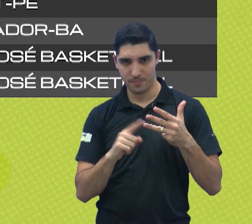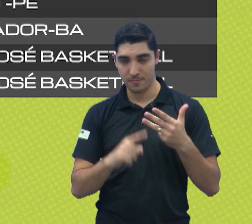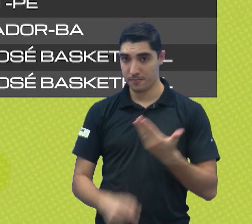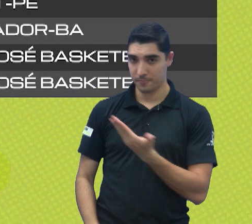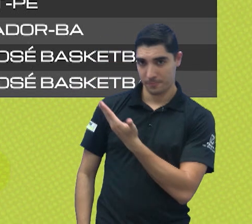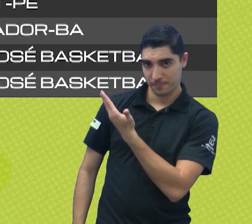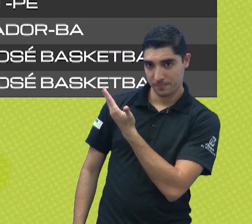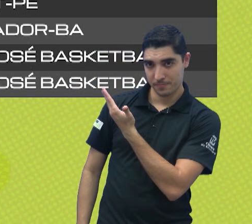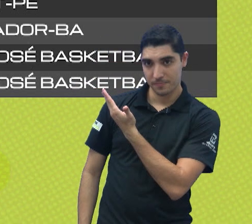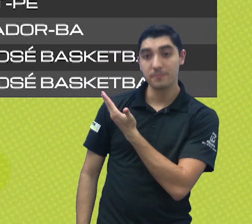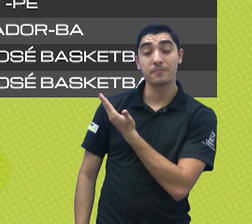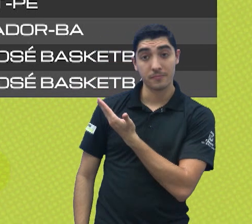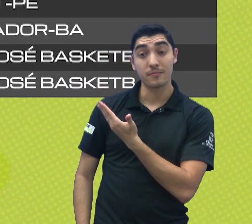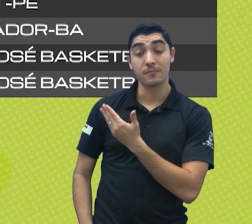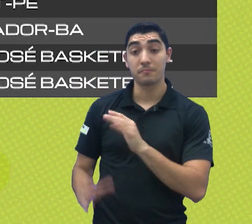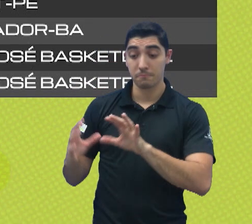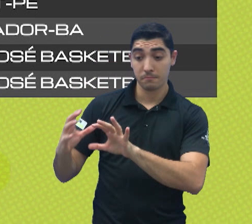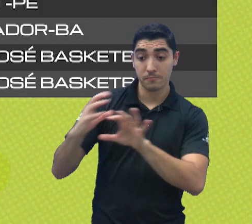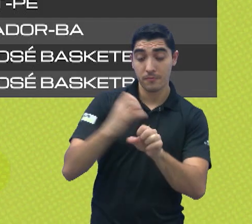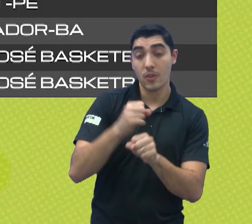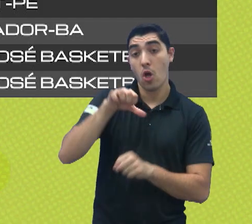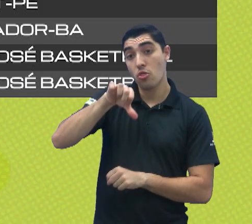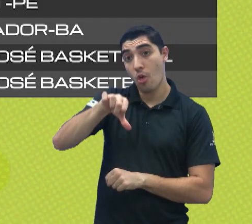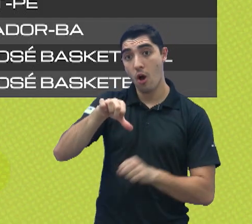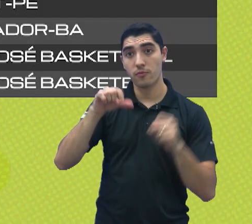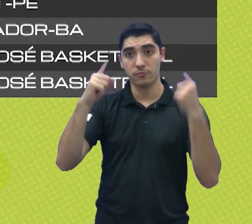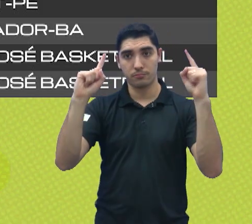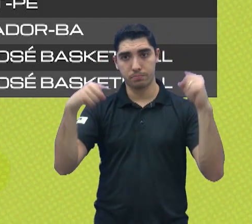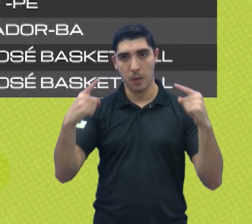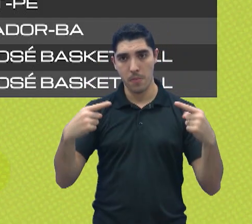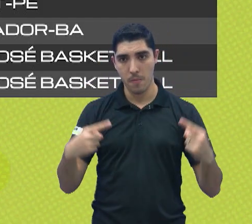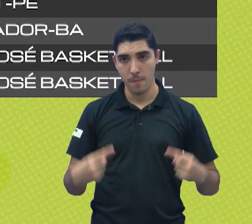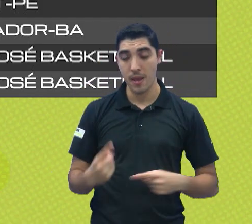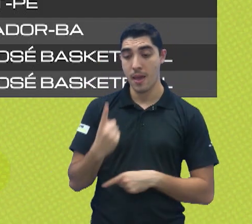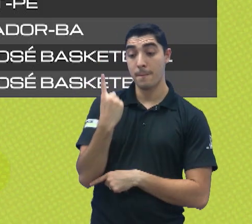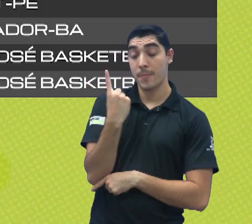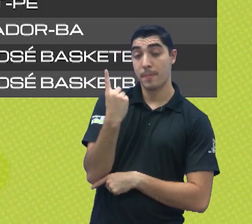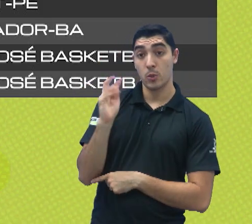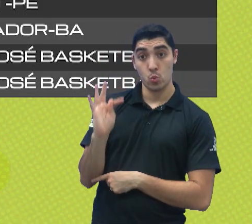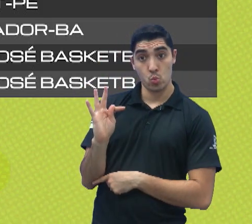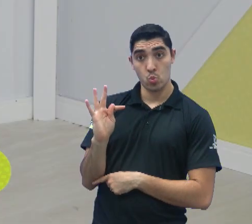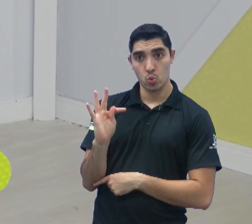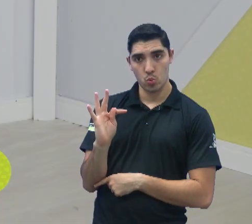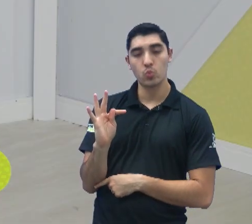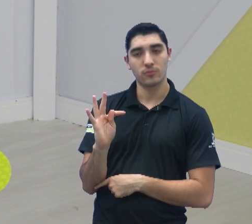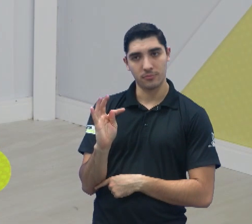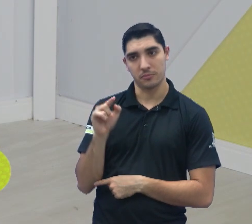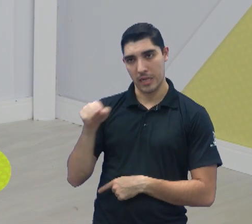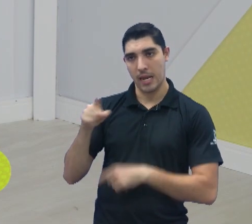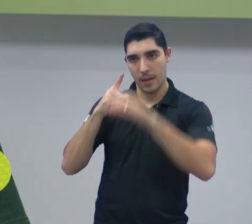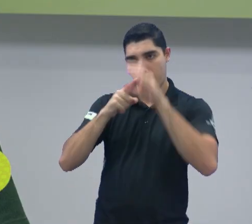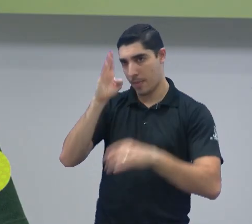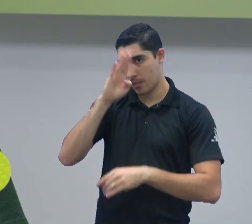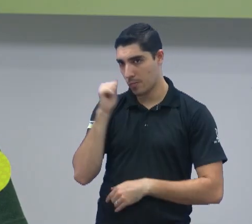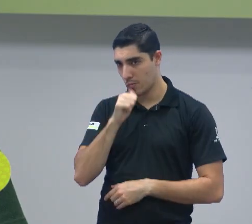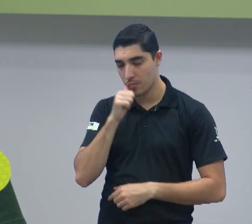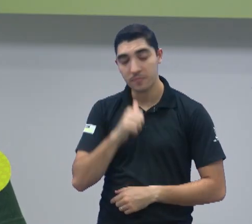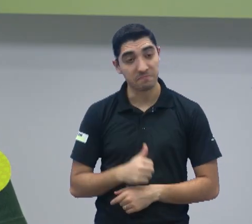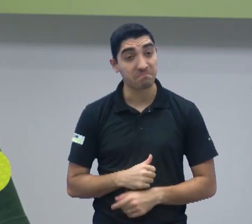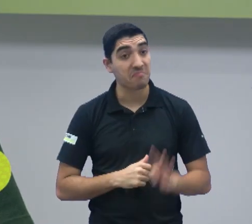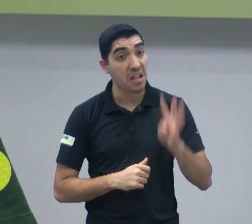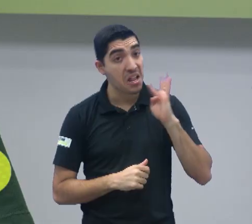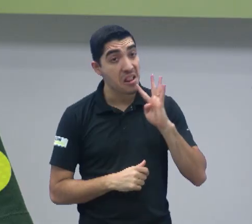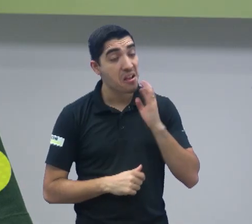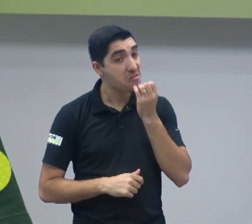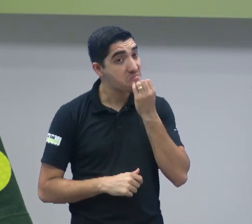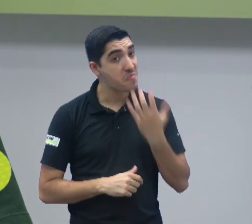primeiro turno. Serão 9 jogos no primeiro turno da LBF. Paulito. Muito bacana a notícia, o São José